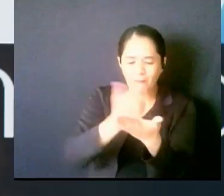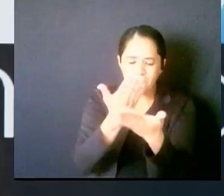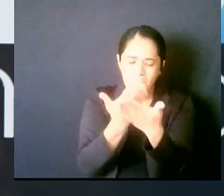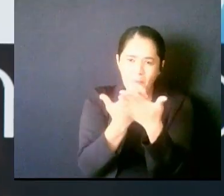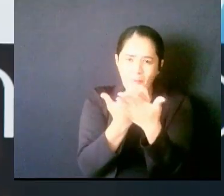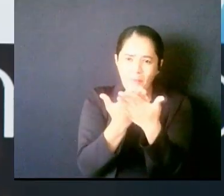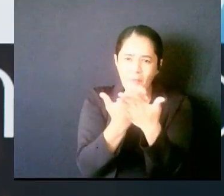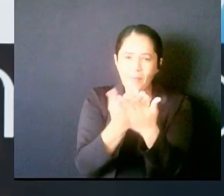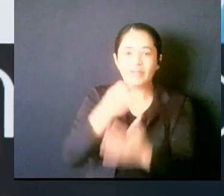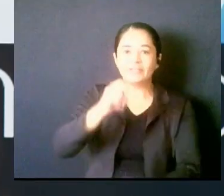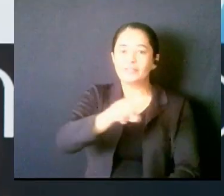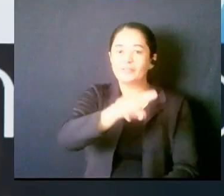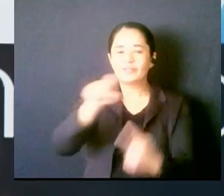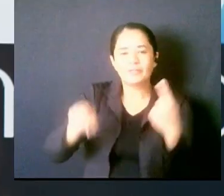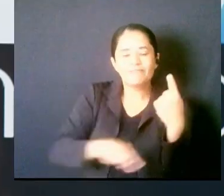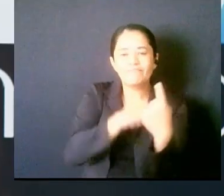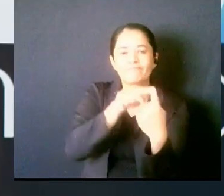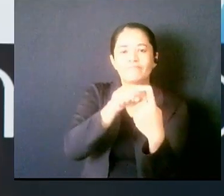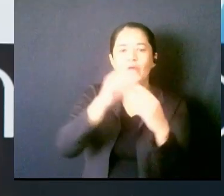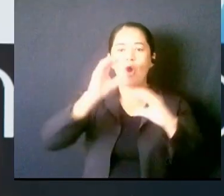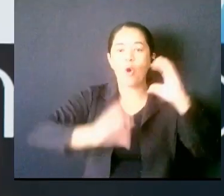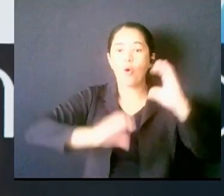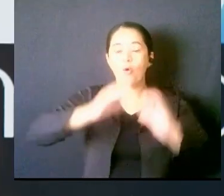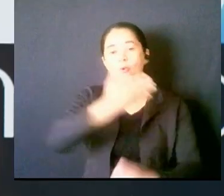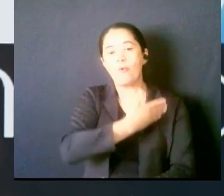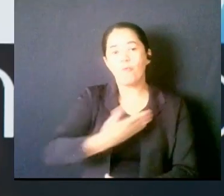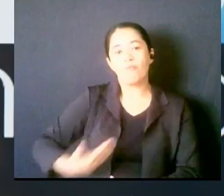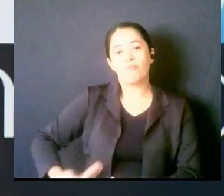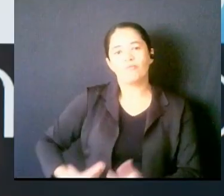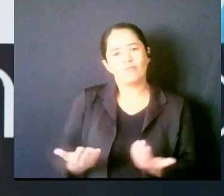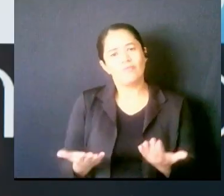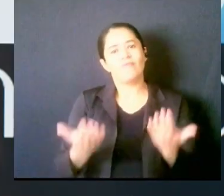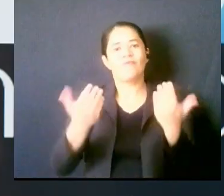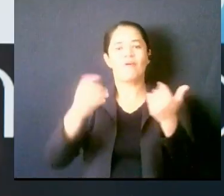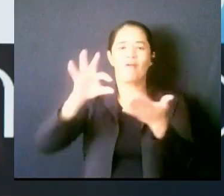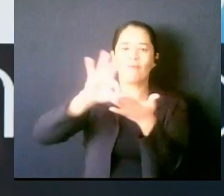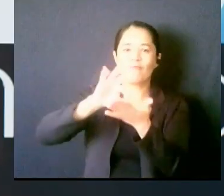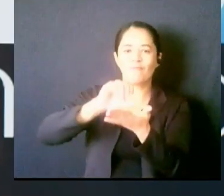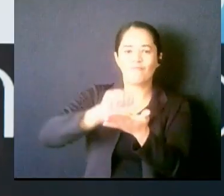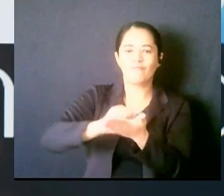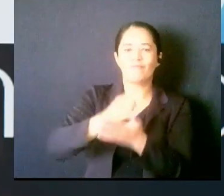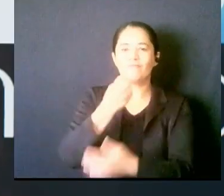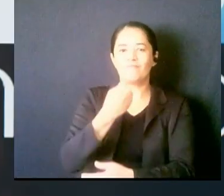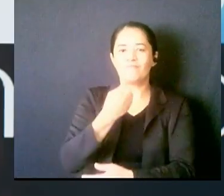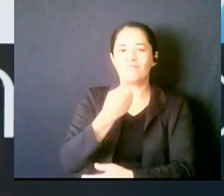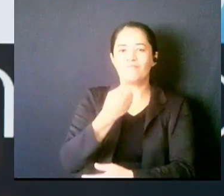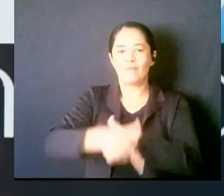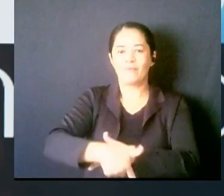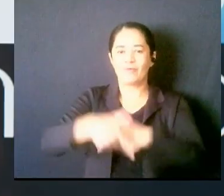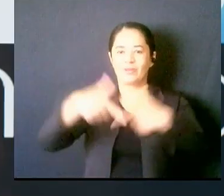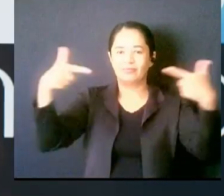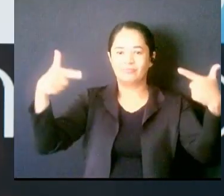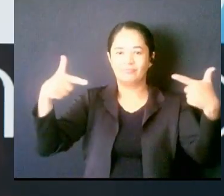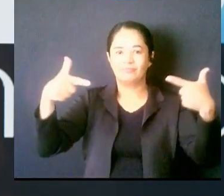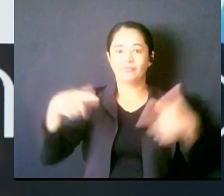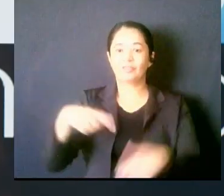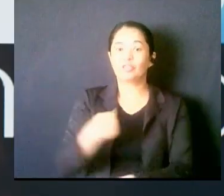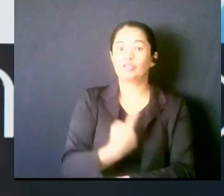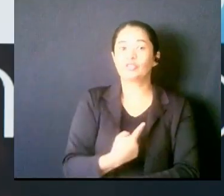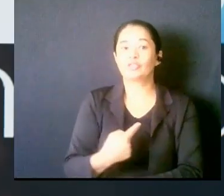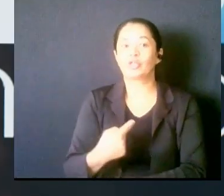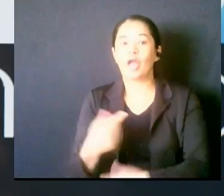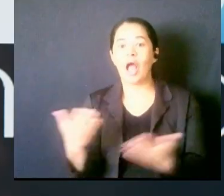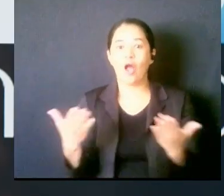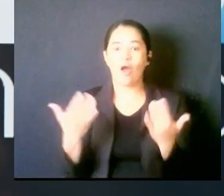um concurso público, inscreva-se e boa sorte. Para a gente fechar o nosso compilado de informação